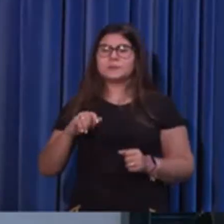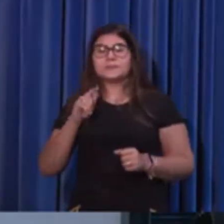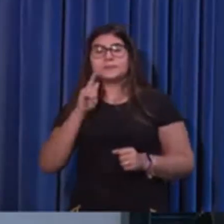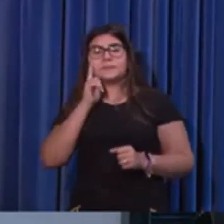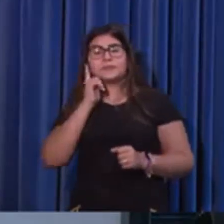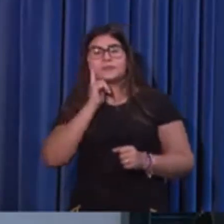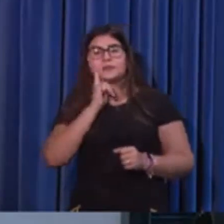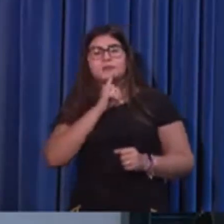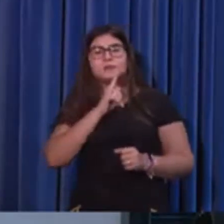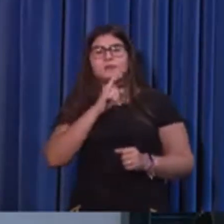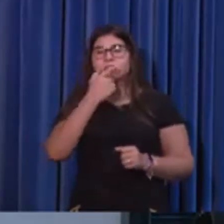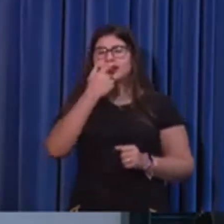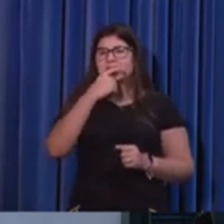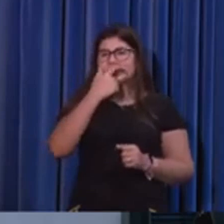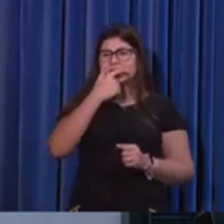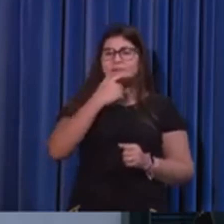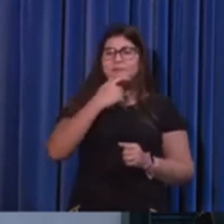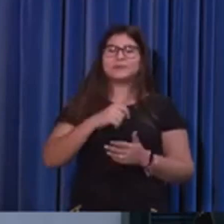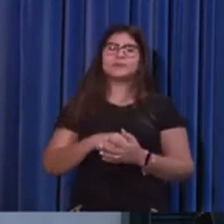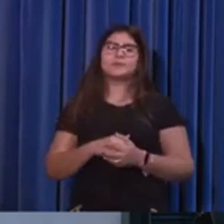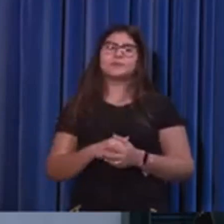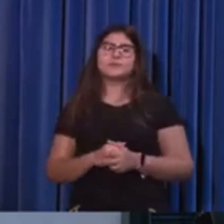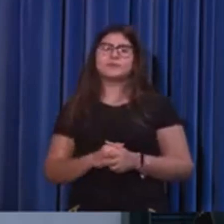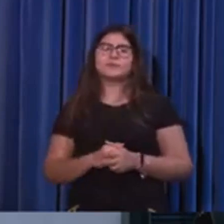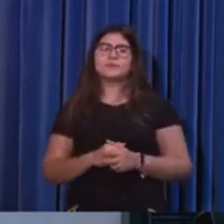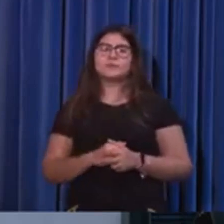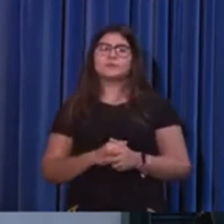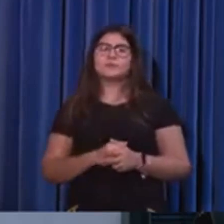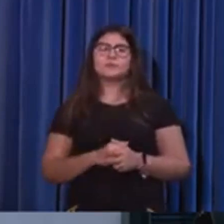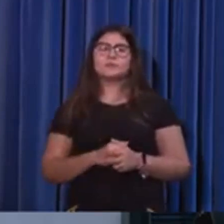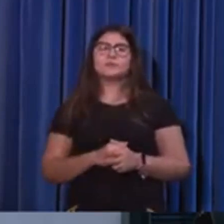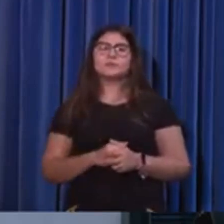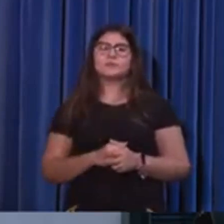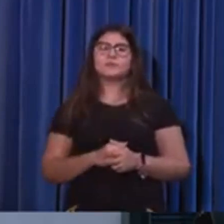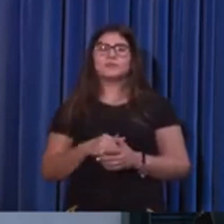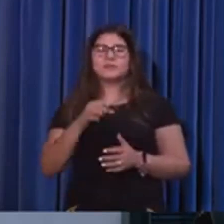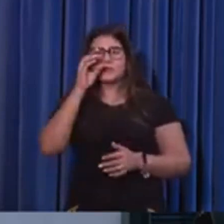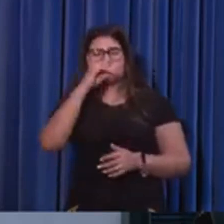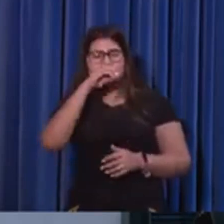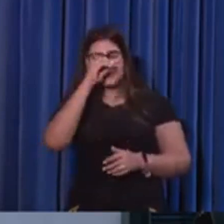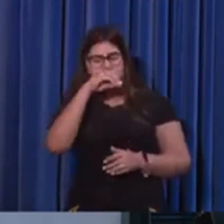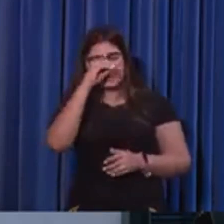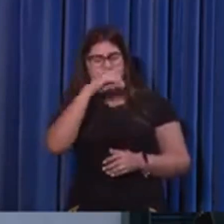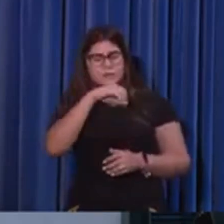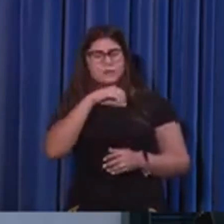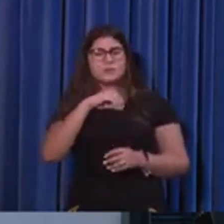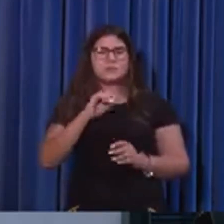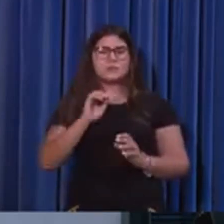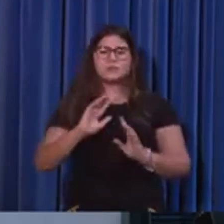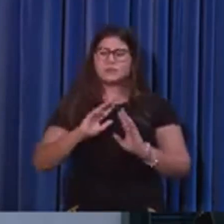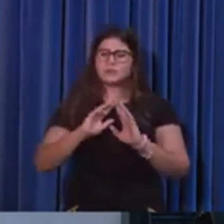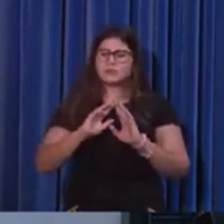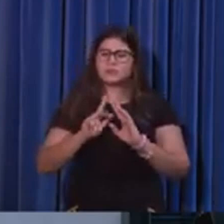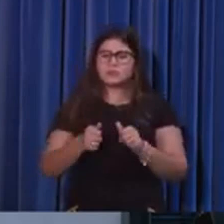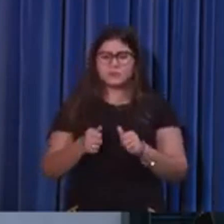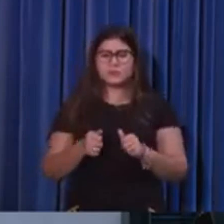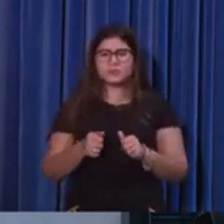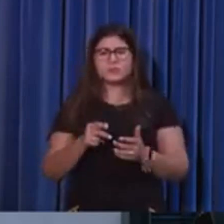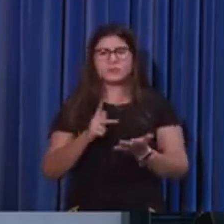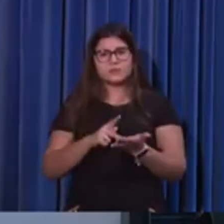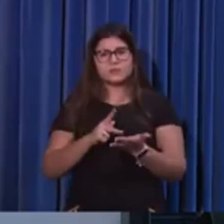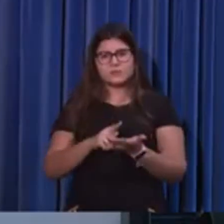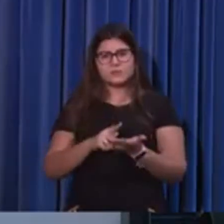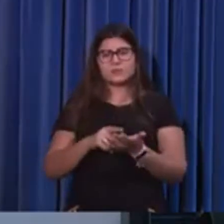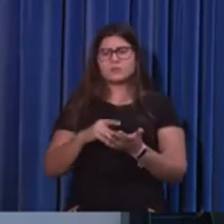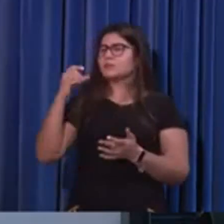Unidos e agora se aproximando de nós, que é uma rejeição completa da verdade absoluta da palavra